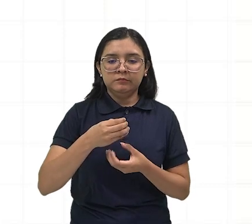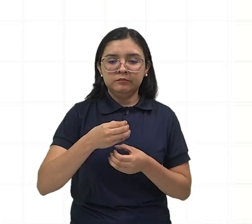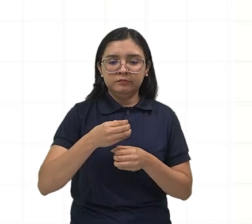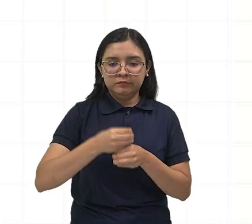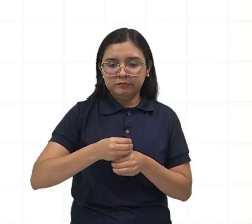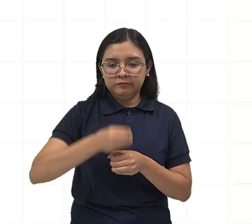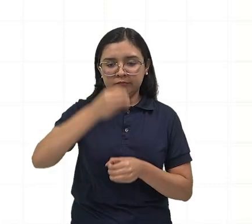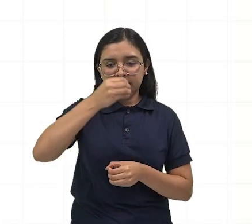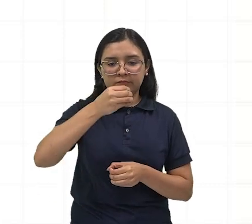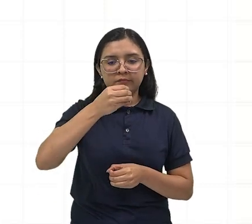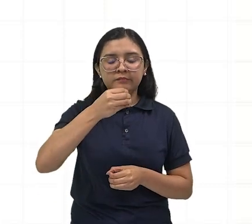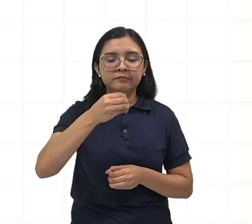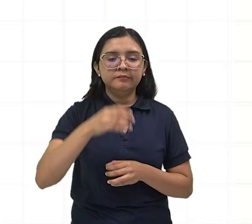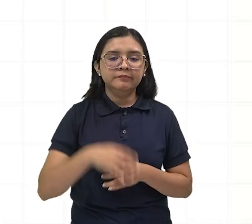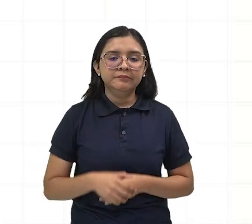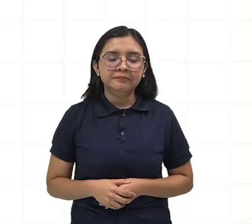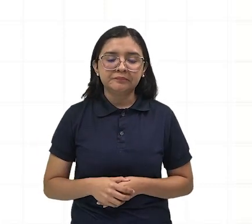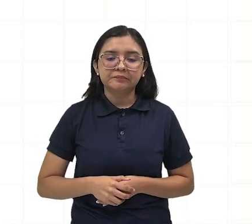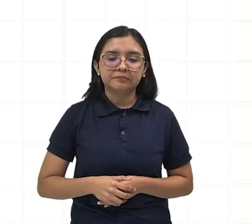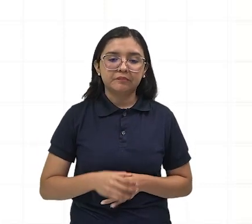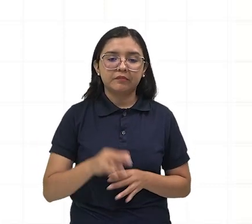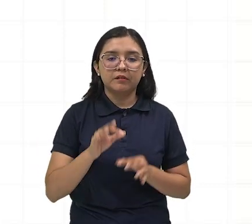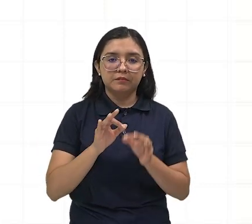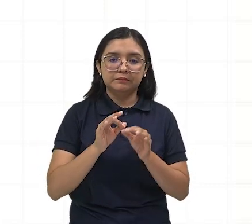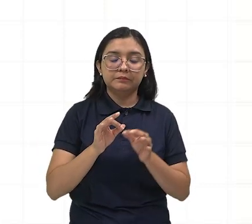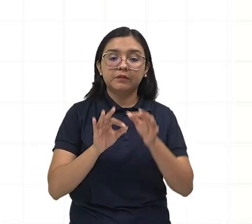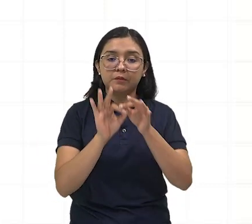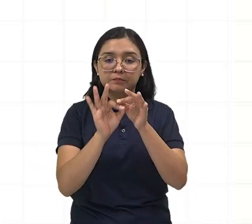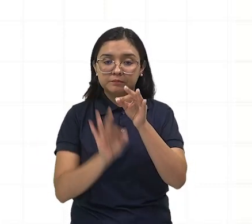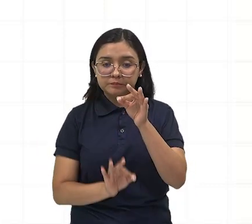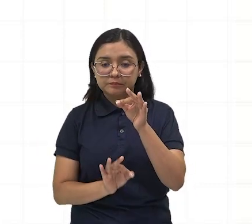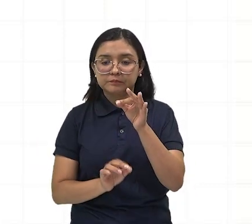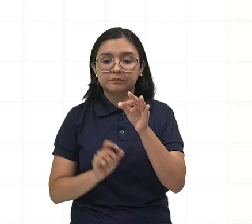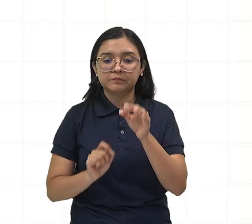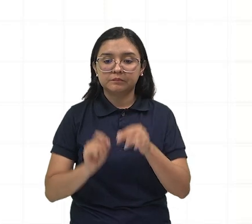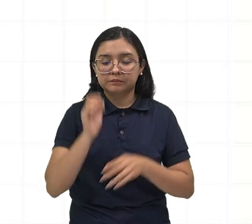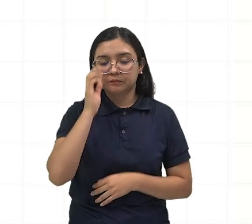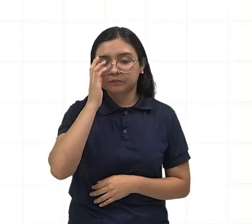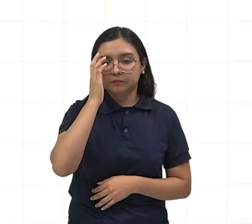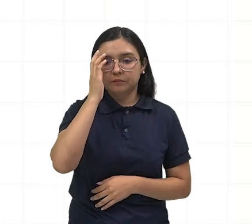a outra extremidade do outro círculo. Aqui, então,